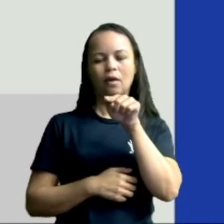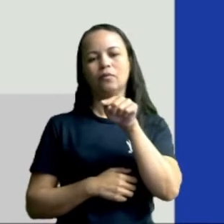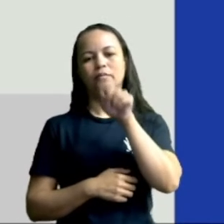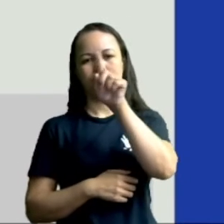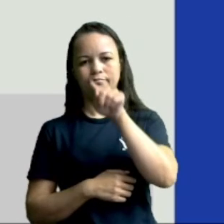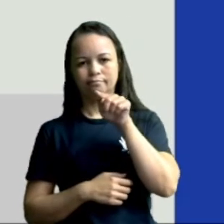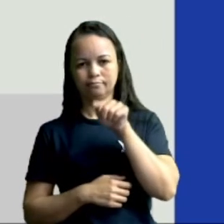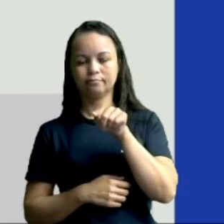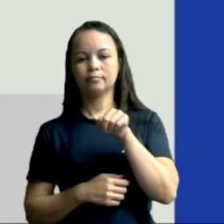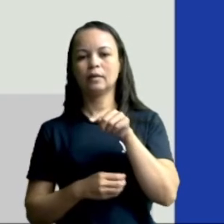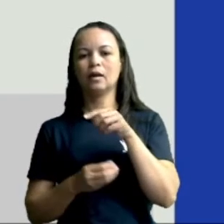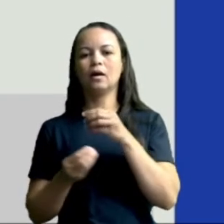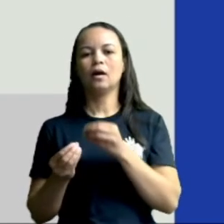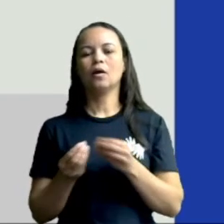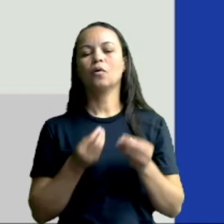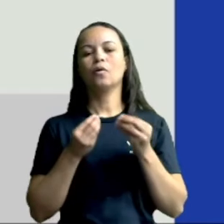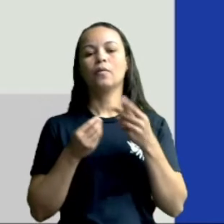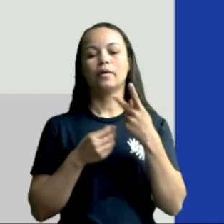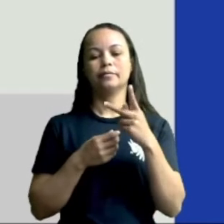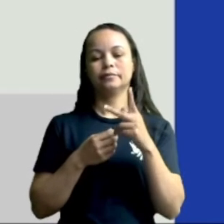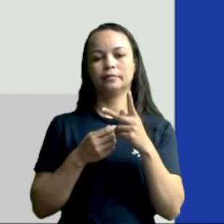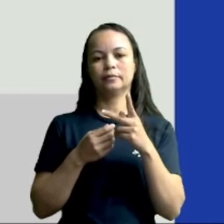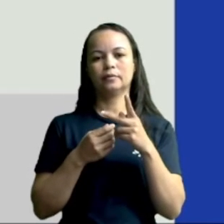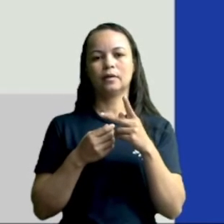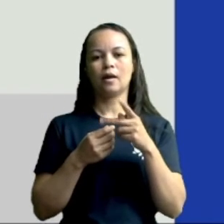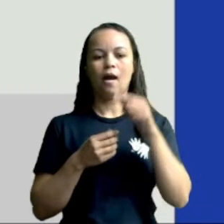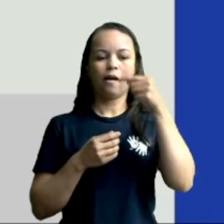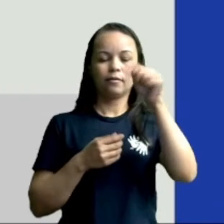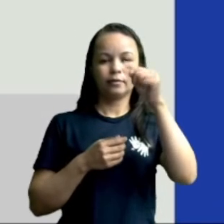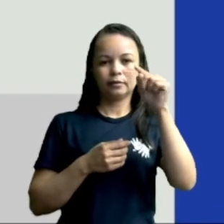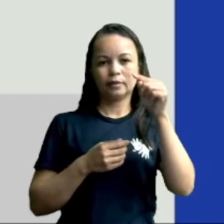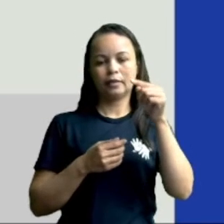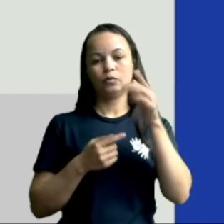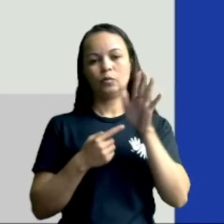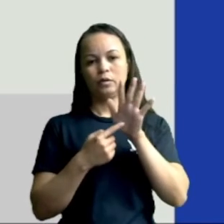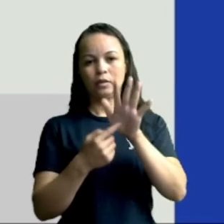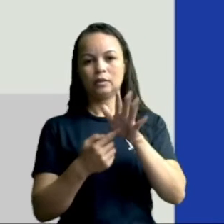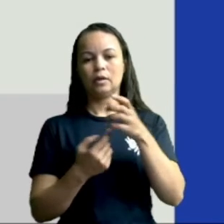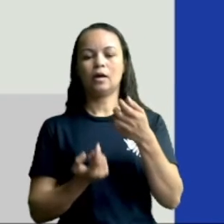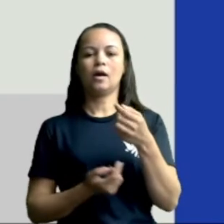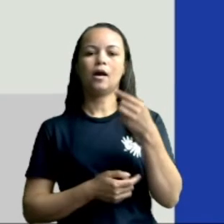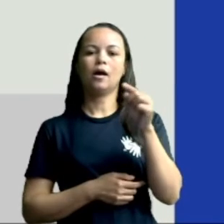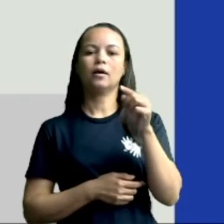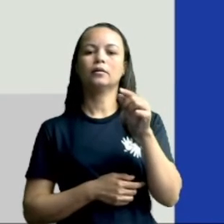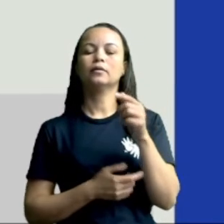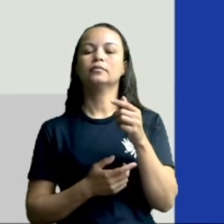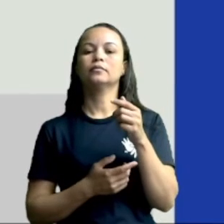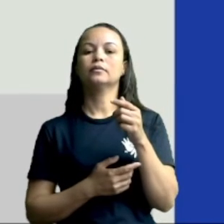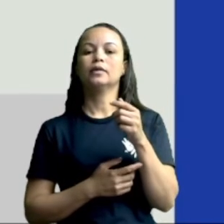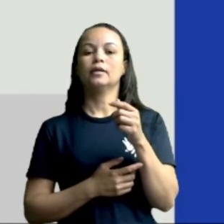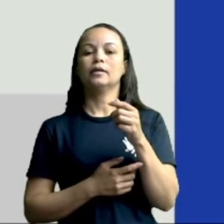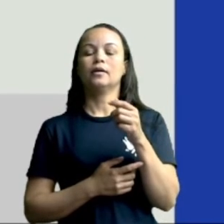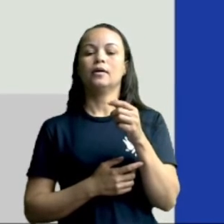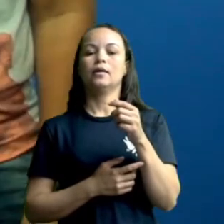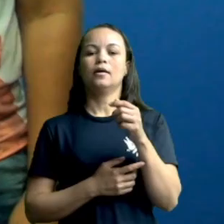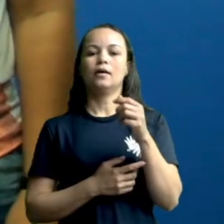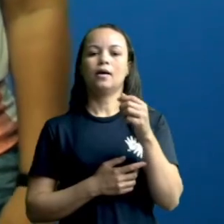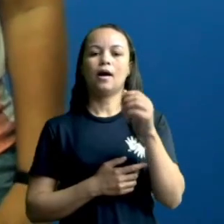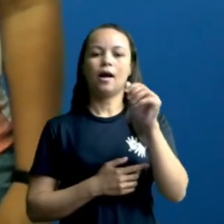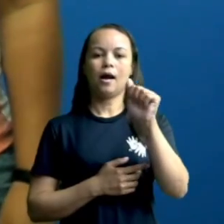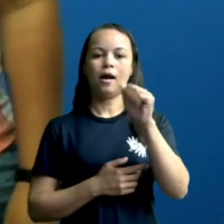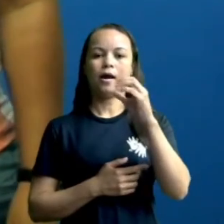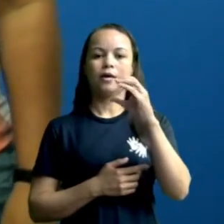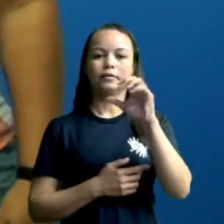exclamativos com esse acento, que neste caso é chamado de acento diacrítico. Ela não